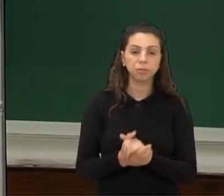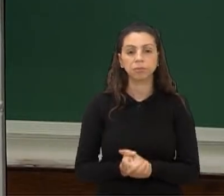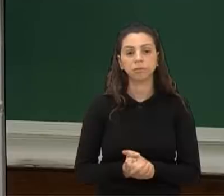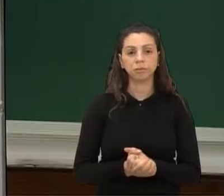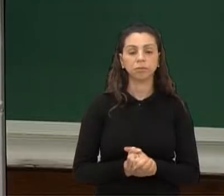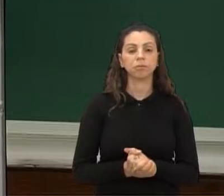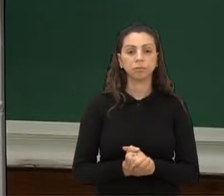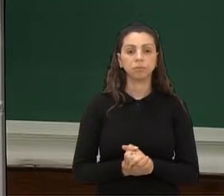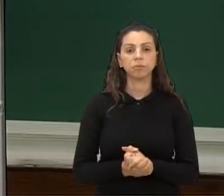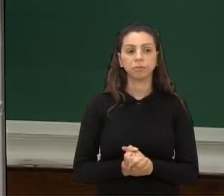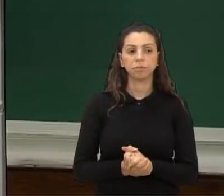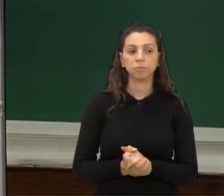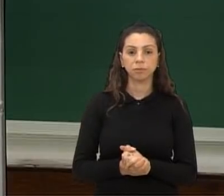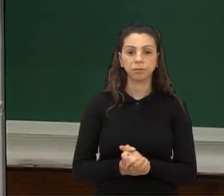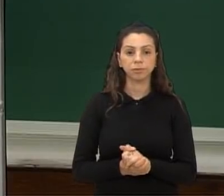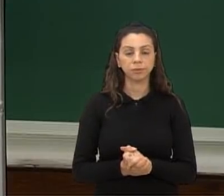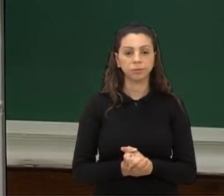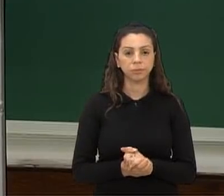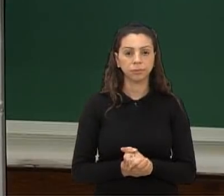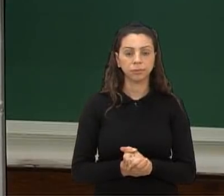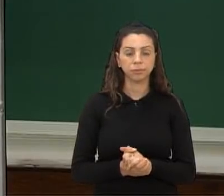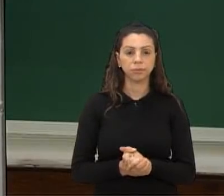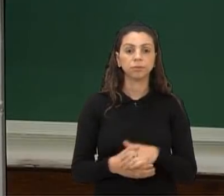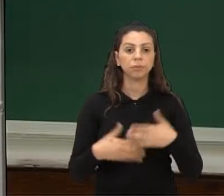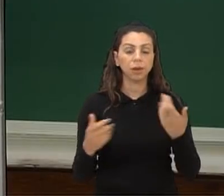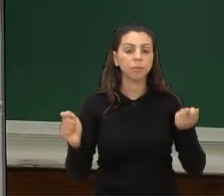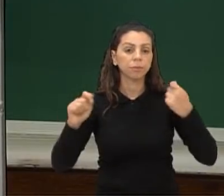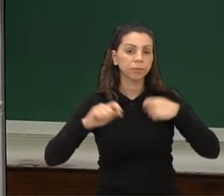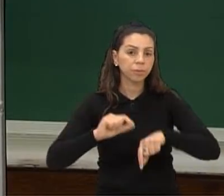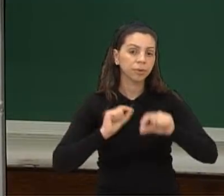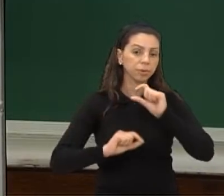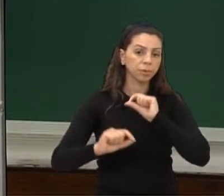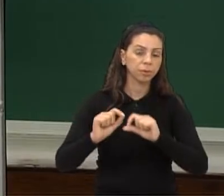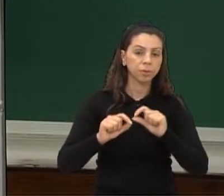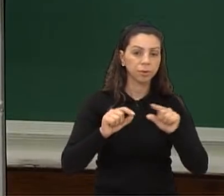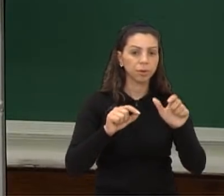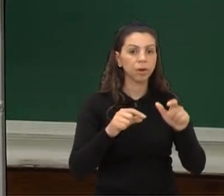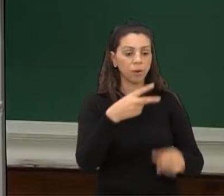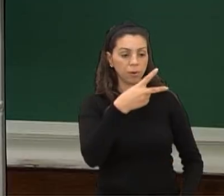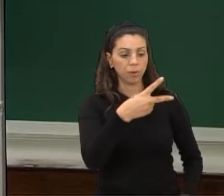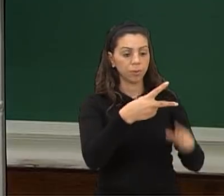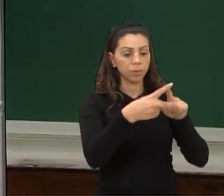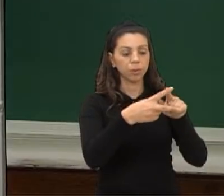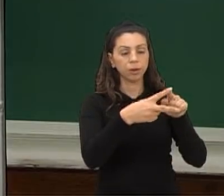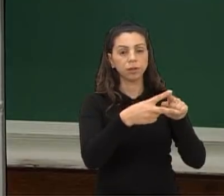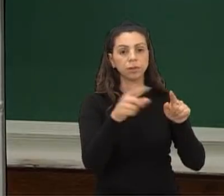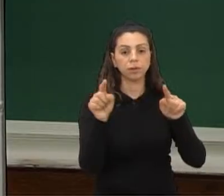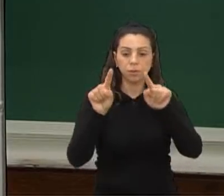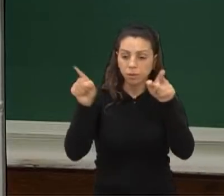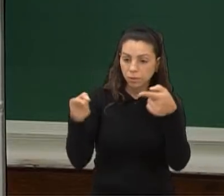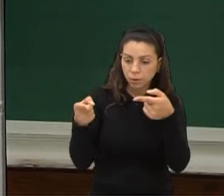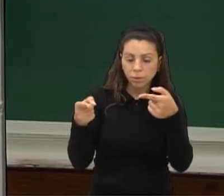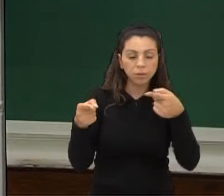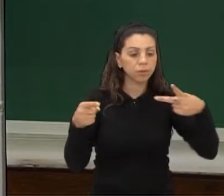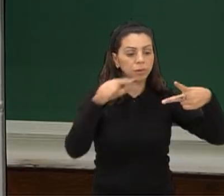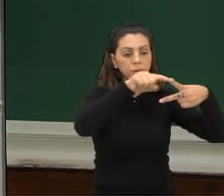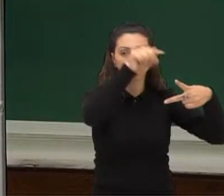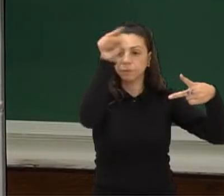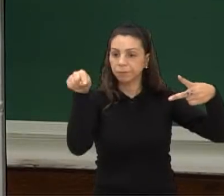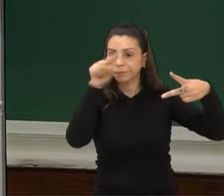2x. Então, essa é a minha equação, que representa essa situação problema. Ah, eu